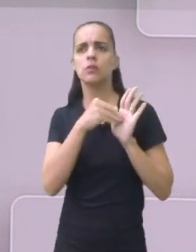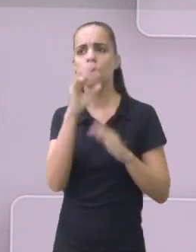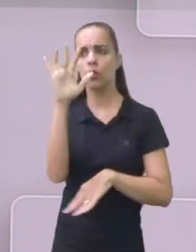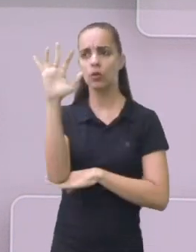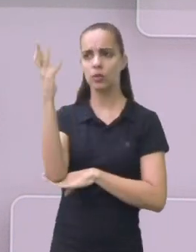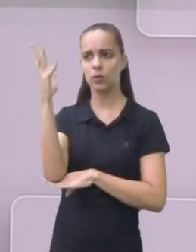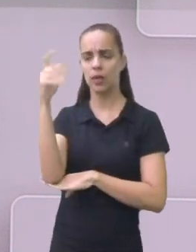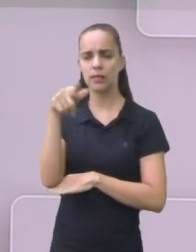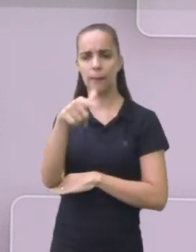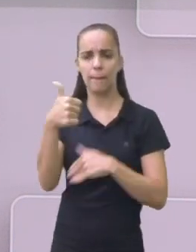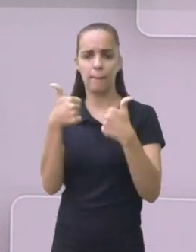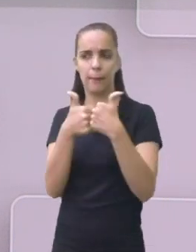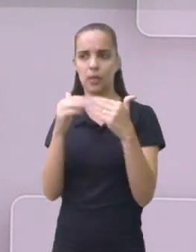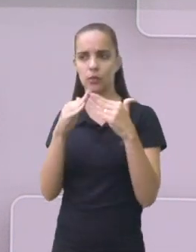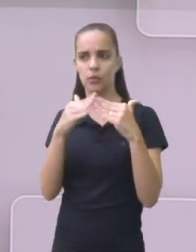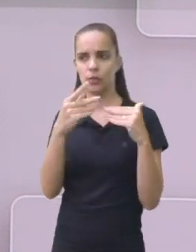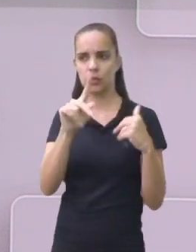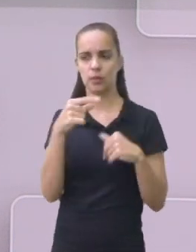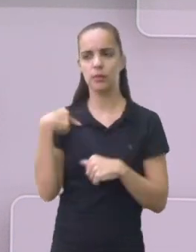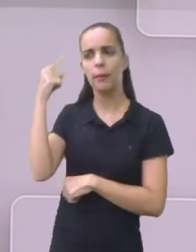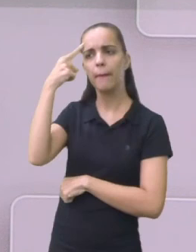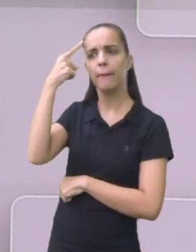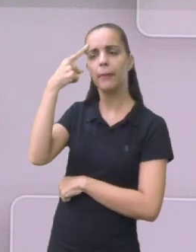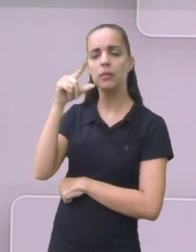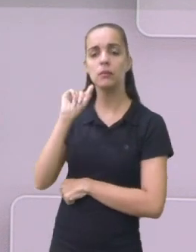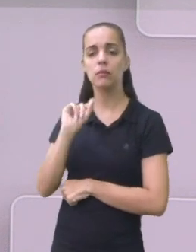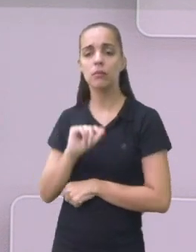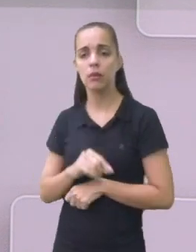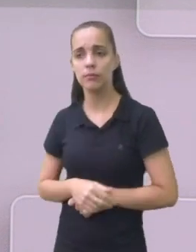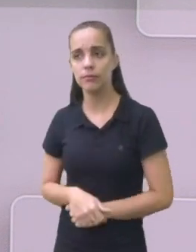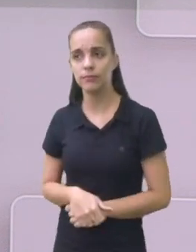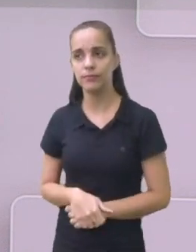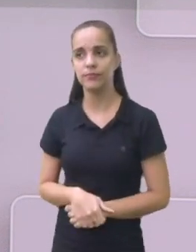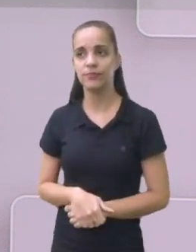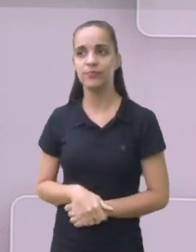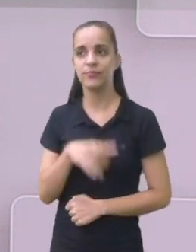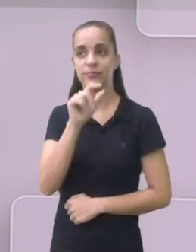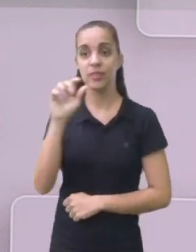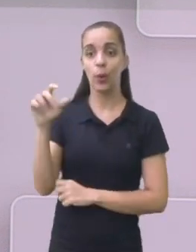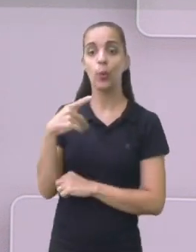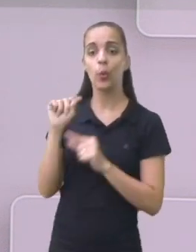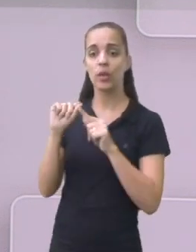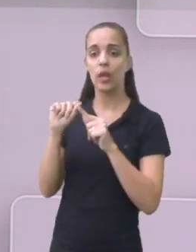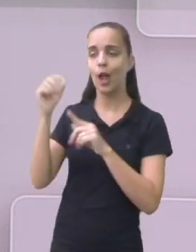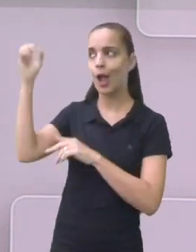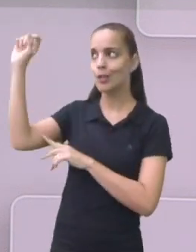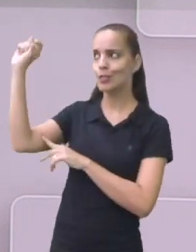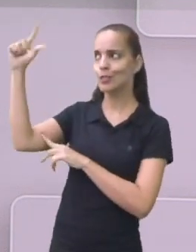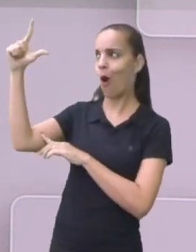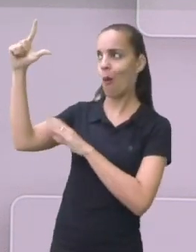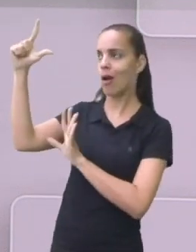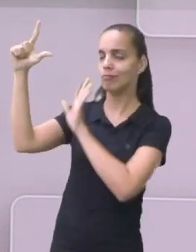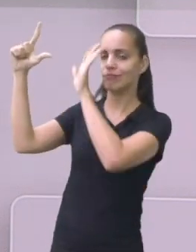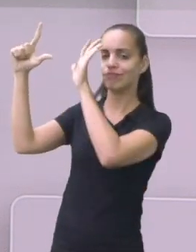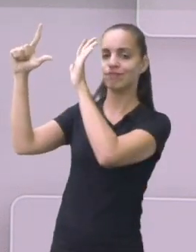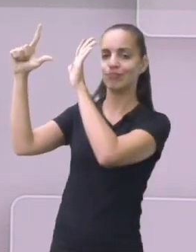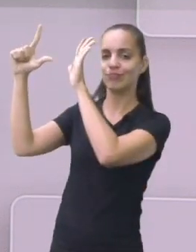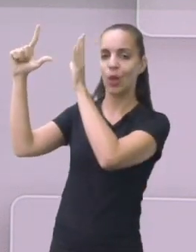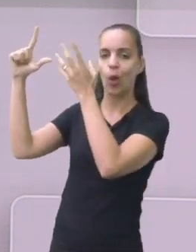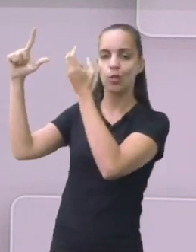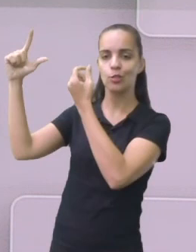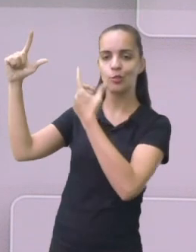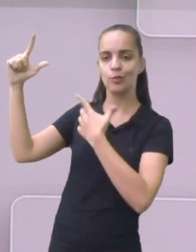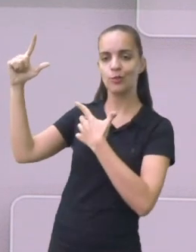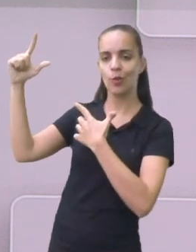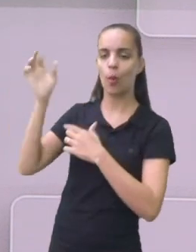na porta da sua casa, você pensa o quê quando você está plantando? Na sombra. Então, ela é importante para